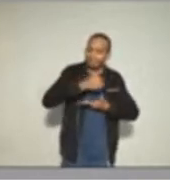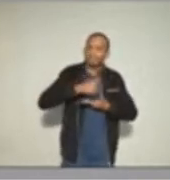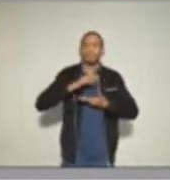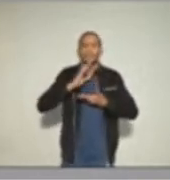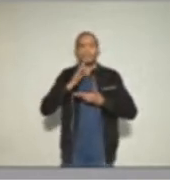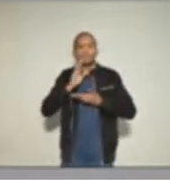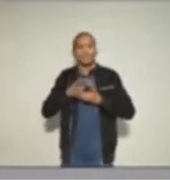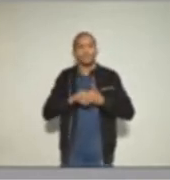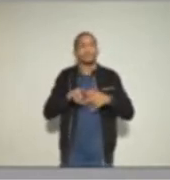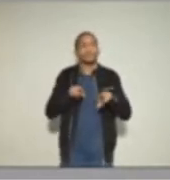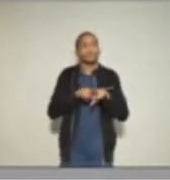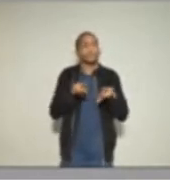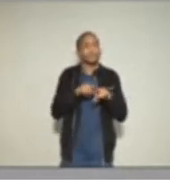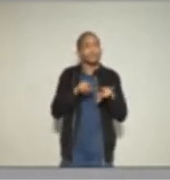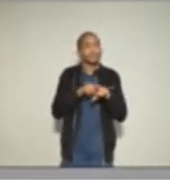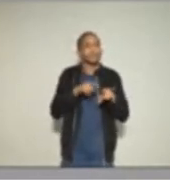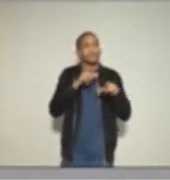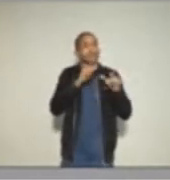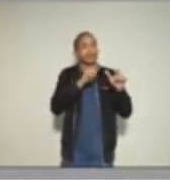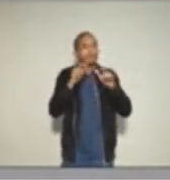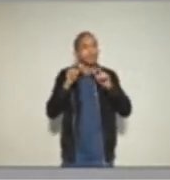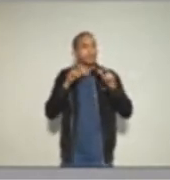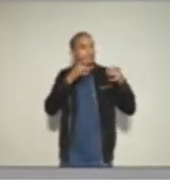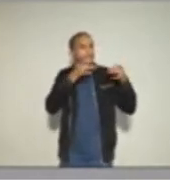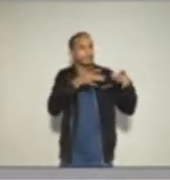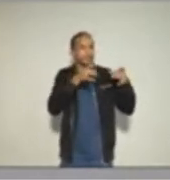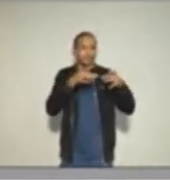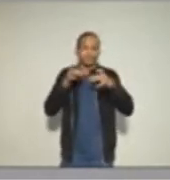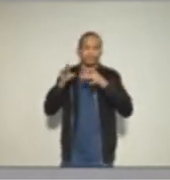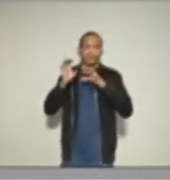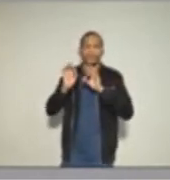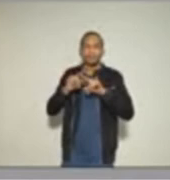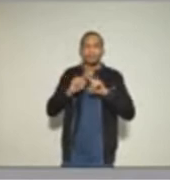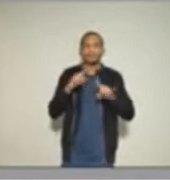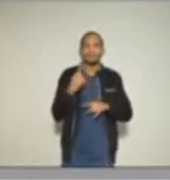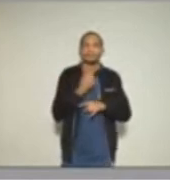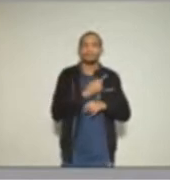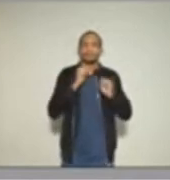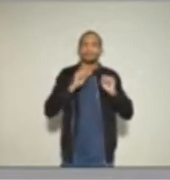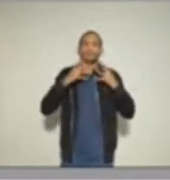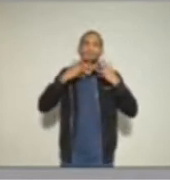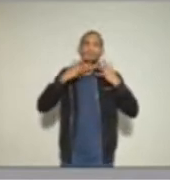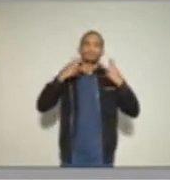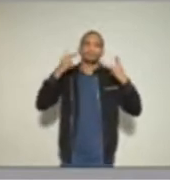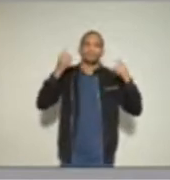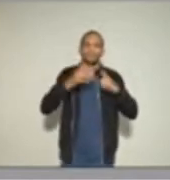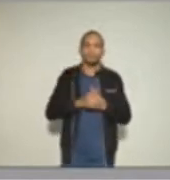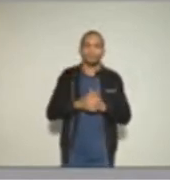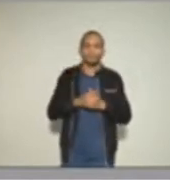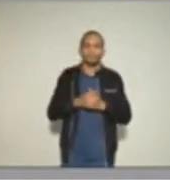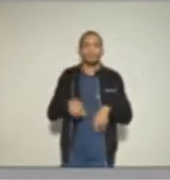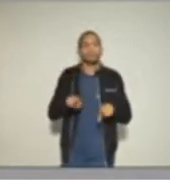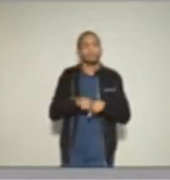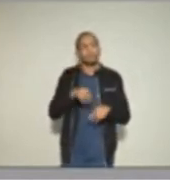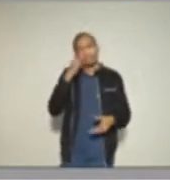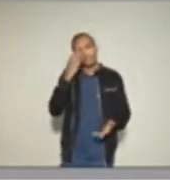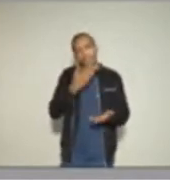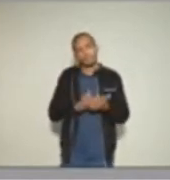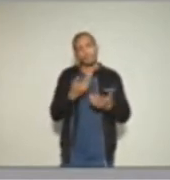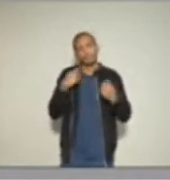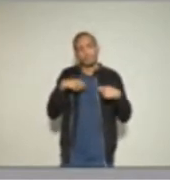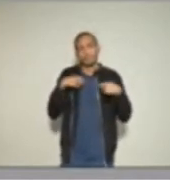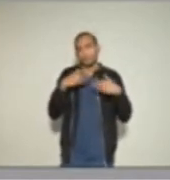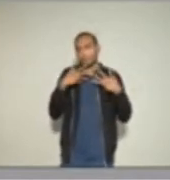Está se dando o destino correto? Estamos dando. Mas nós podemos melhorar. E creio que